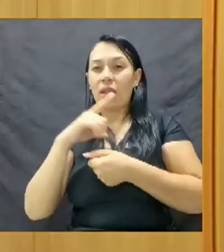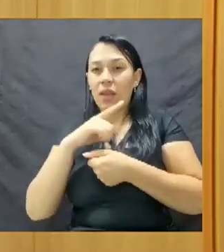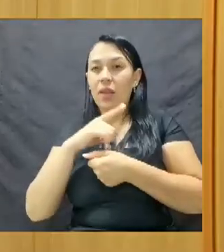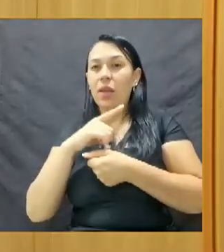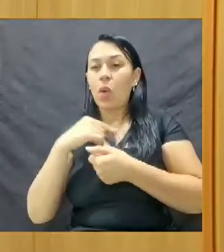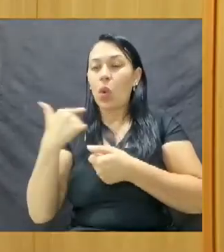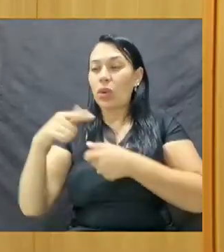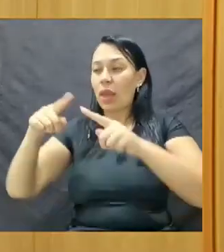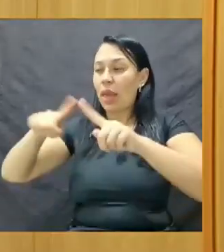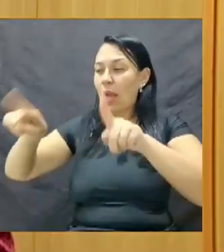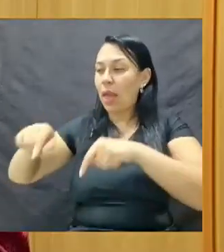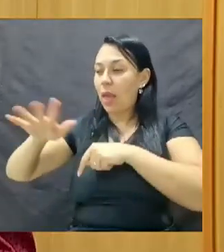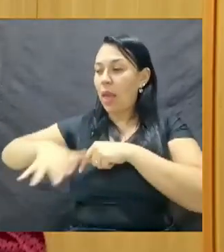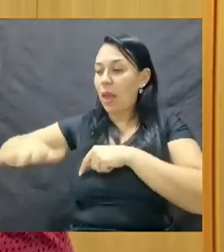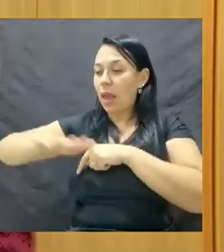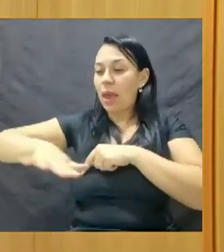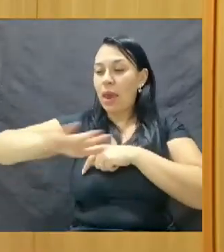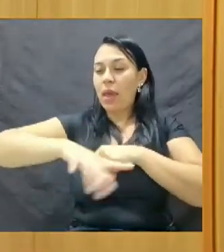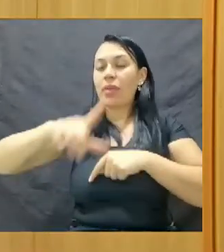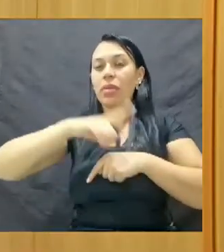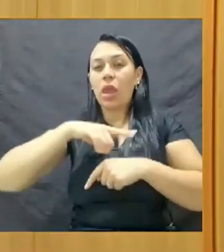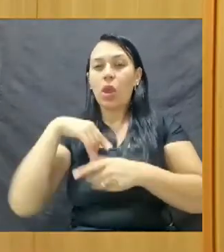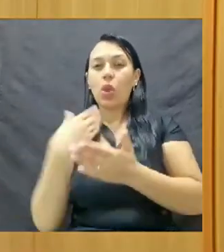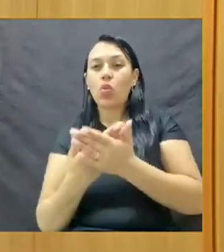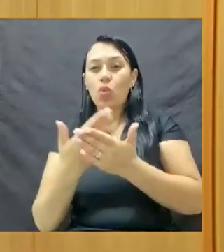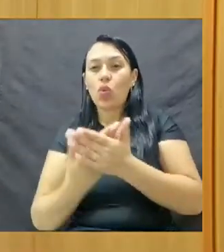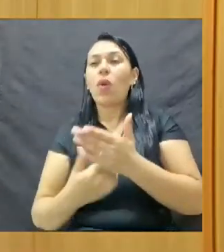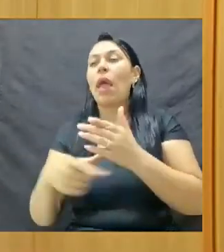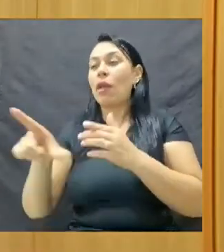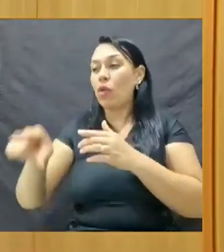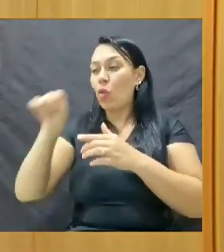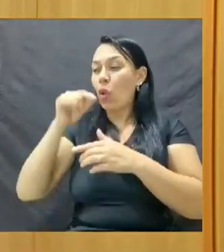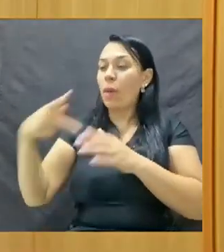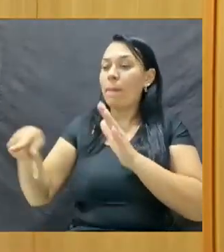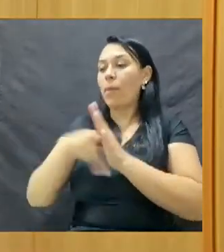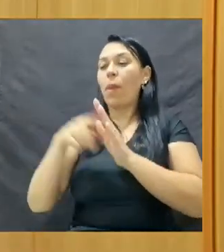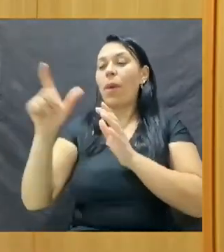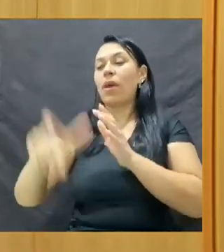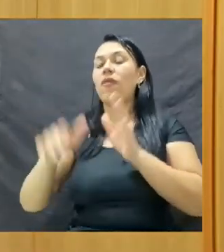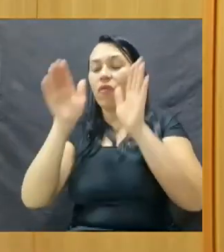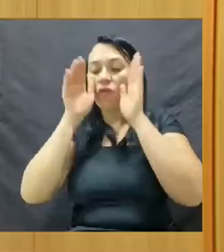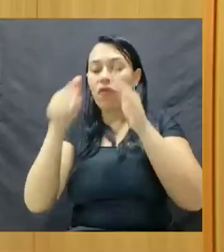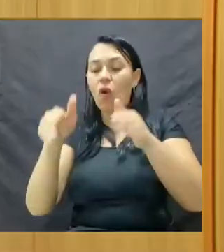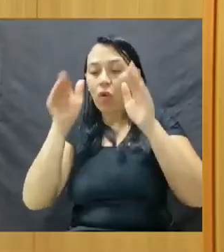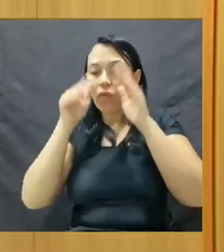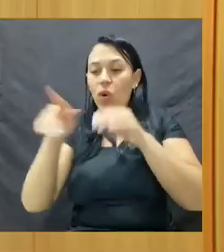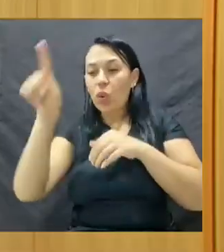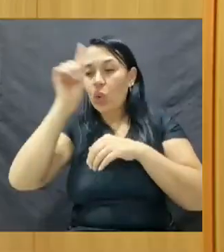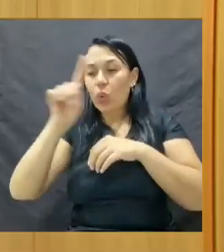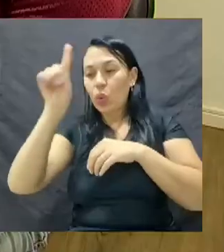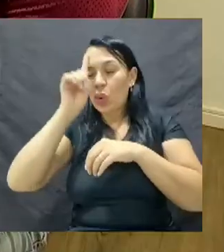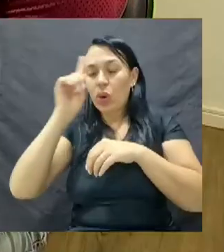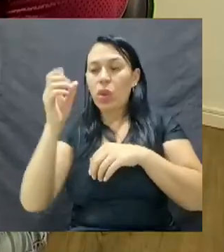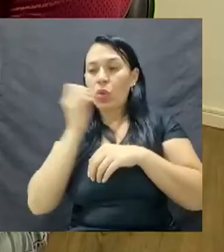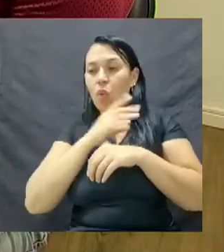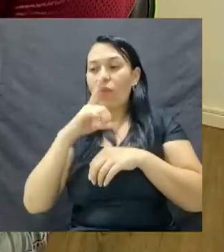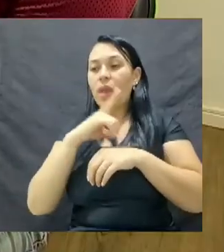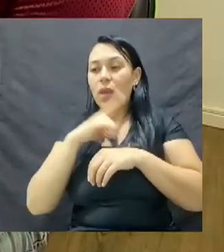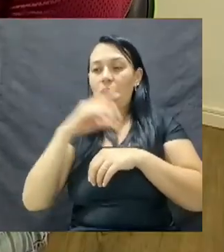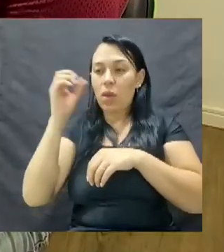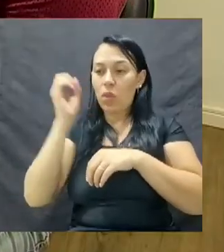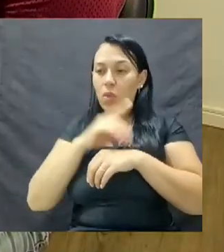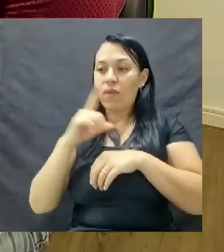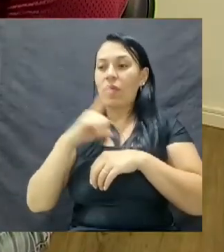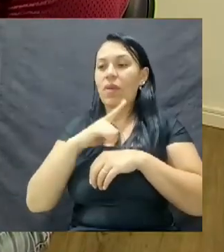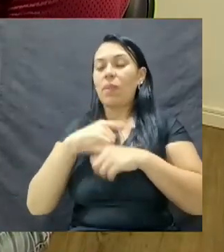o estudo, as tomadas de decisões, sabe, o foco, sabe, todo dia você tem algo novo para te desafiar,